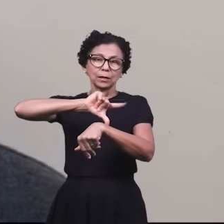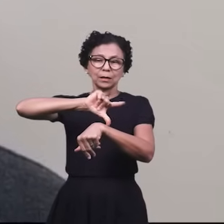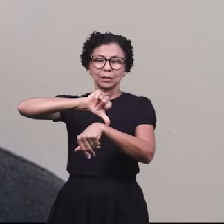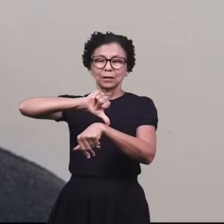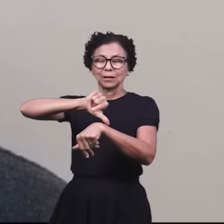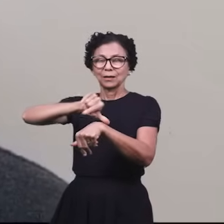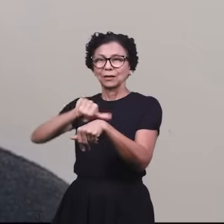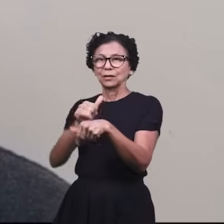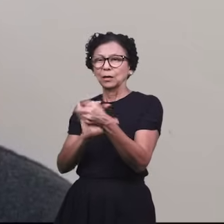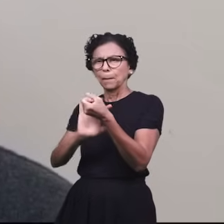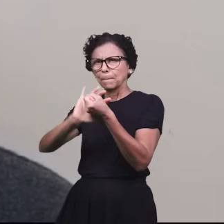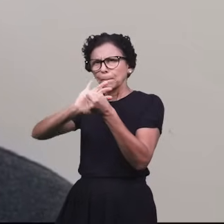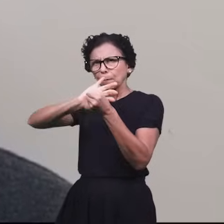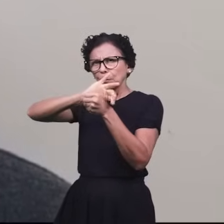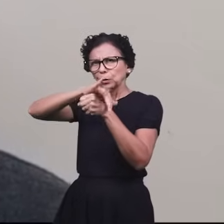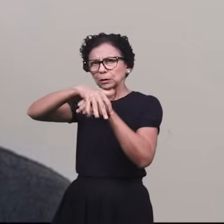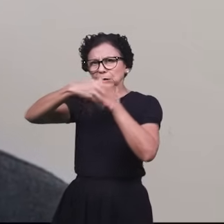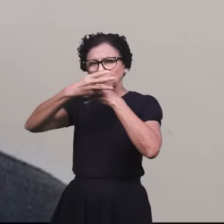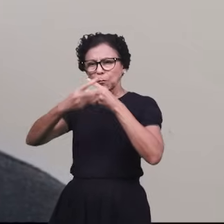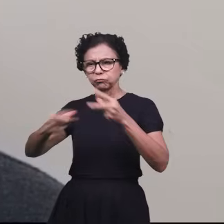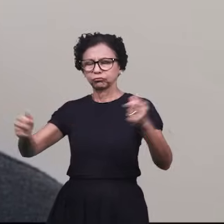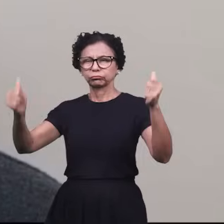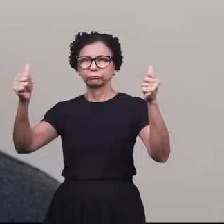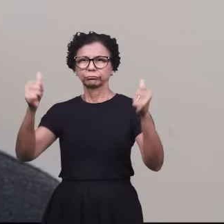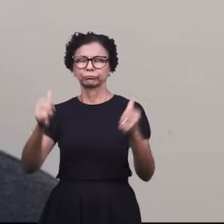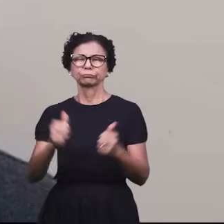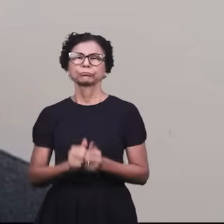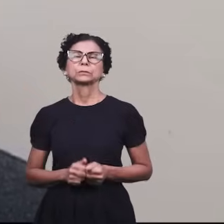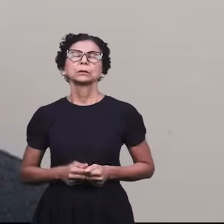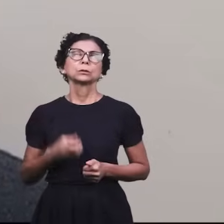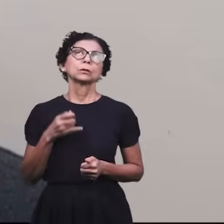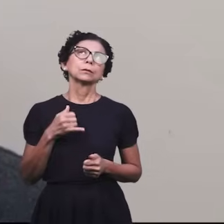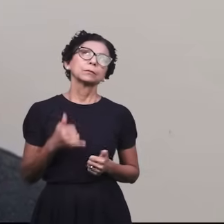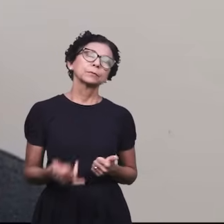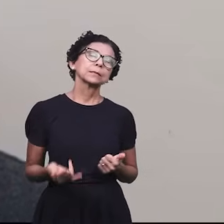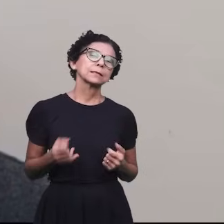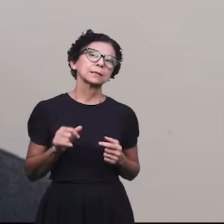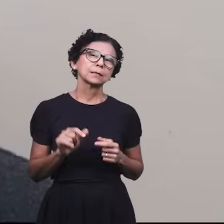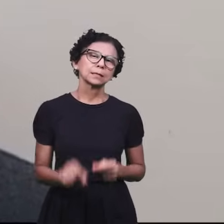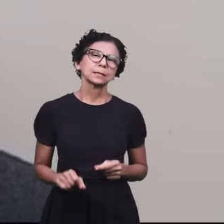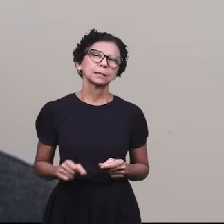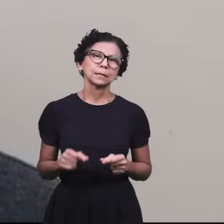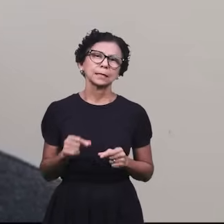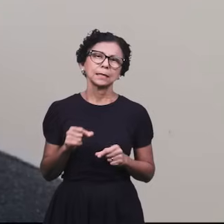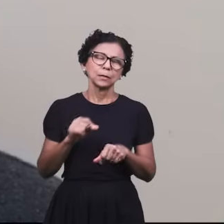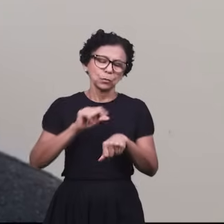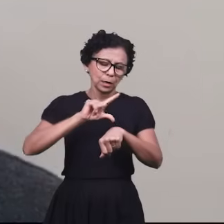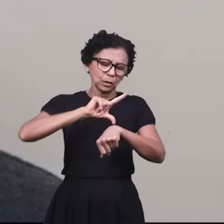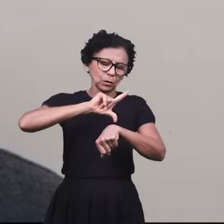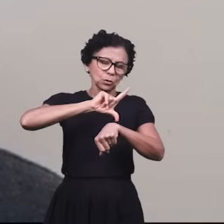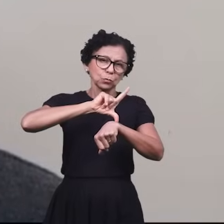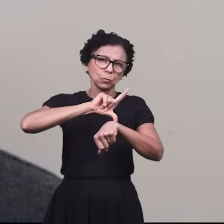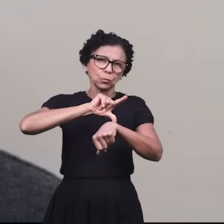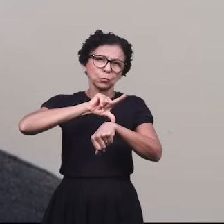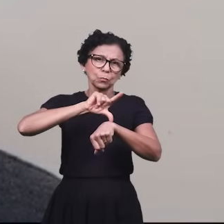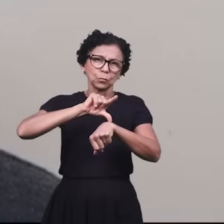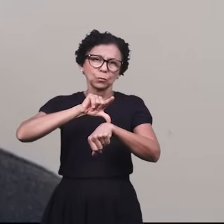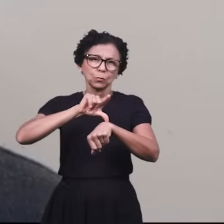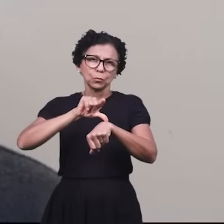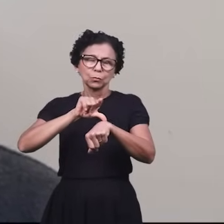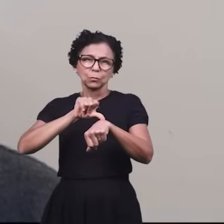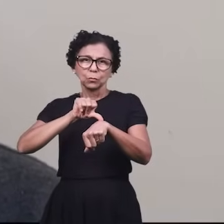protegem essas extremidades, elas vão reduzindo com o tempo. É como se fosse um relógio que fosse marcando o